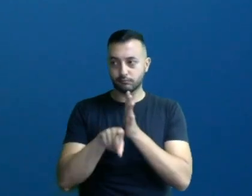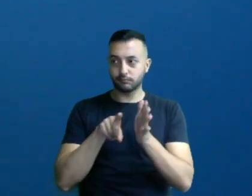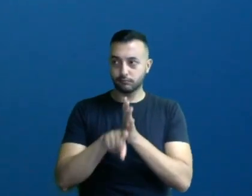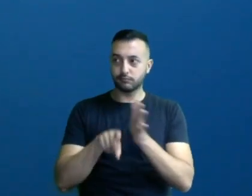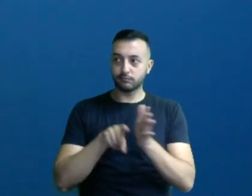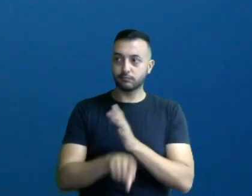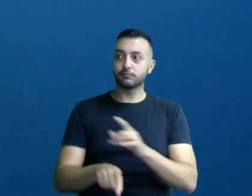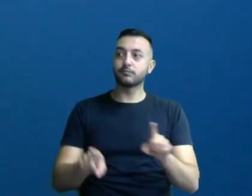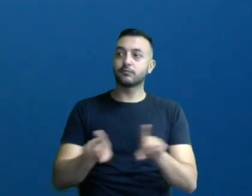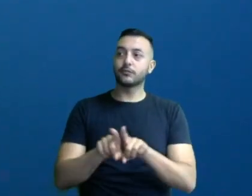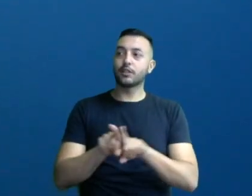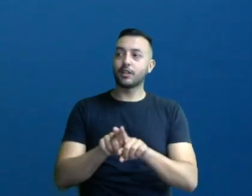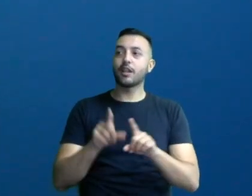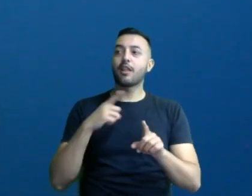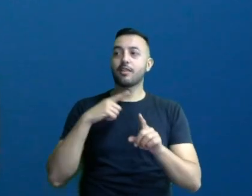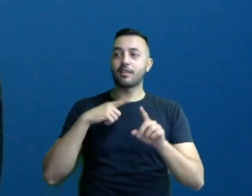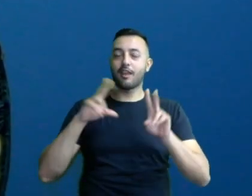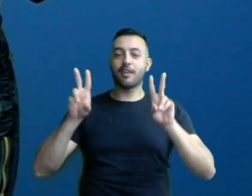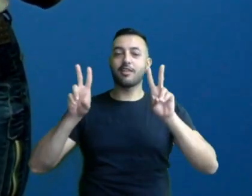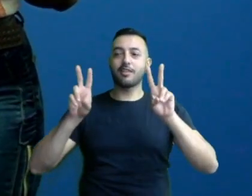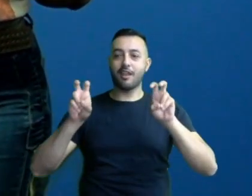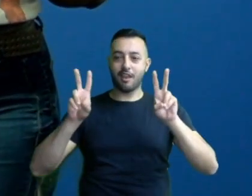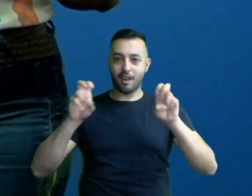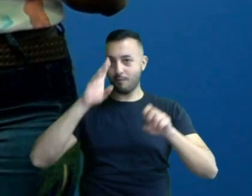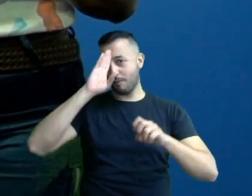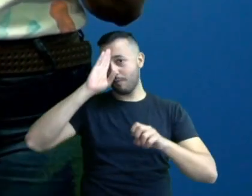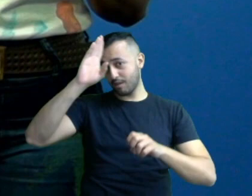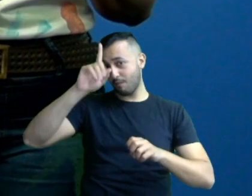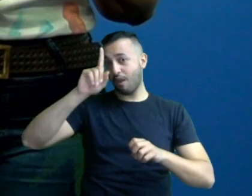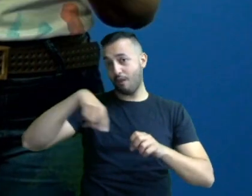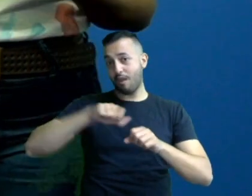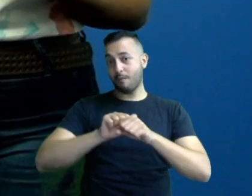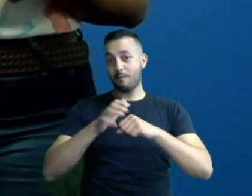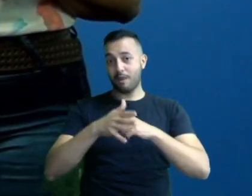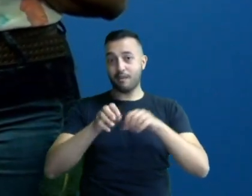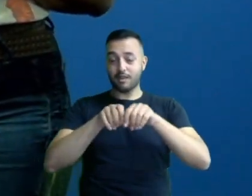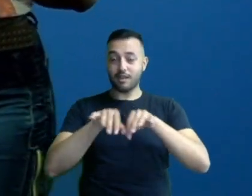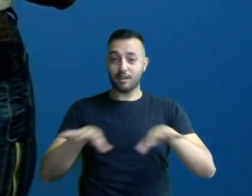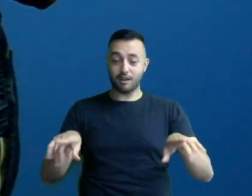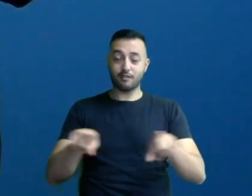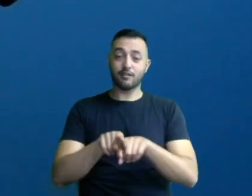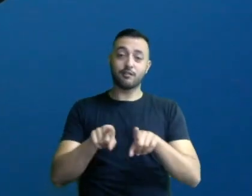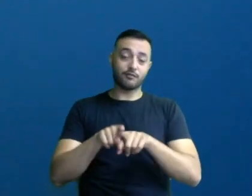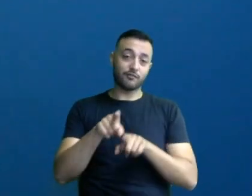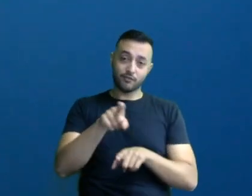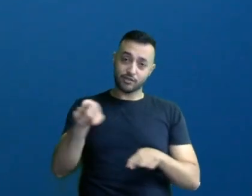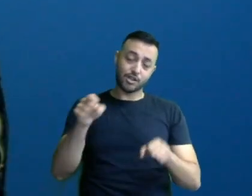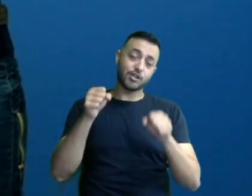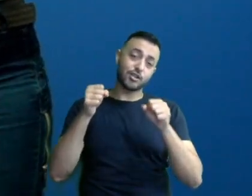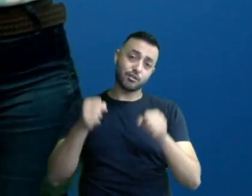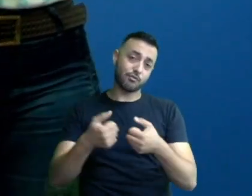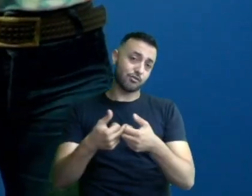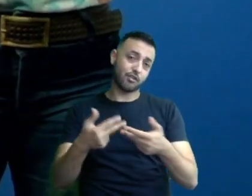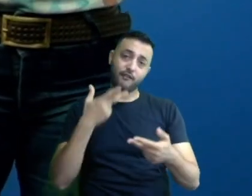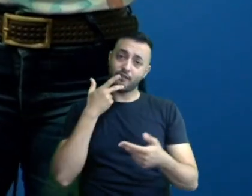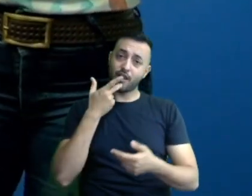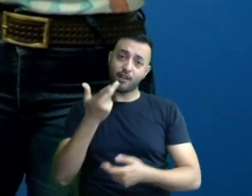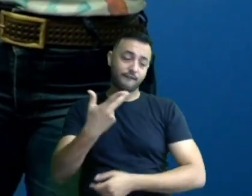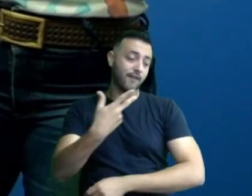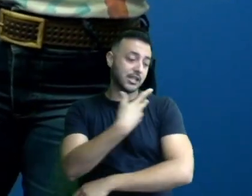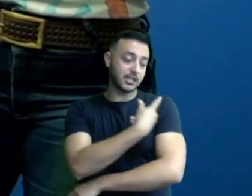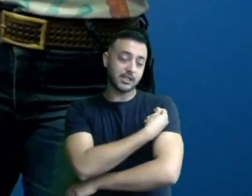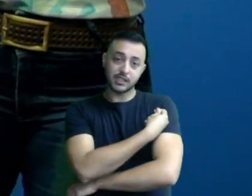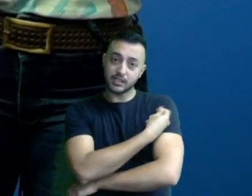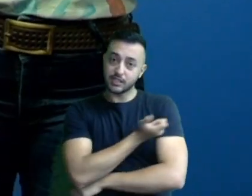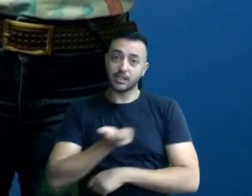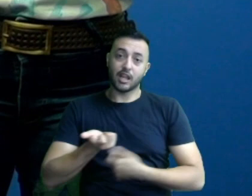A gente tem um tema principal, que é pandemia do Covid, e aí vocês podem abordar outras coisas, como a vacina,